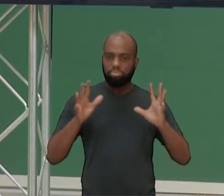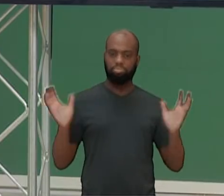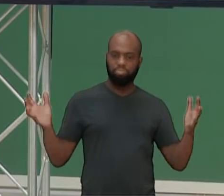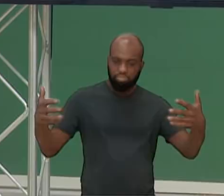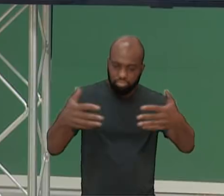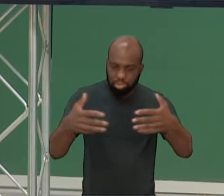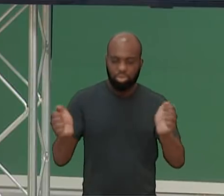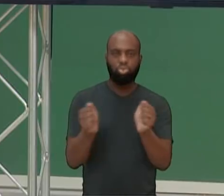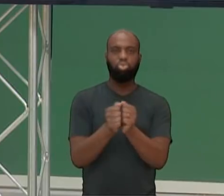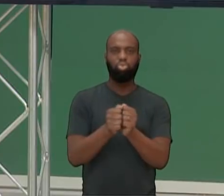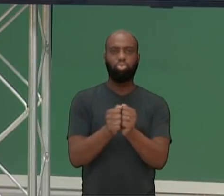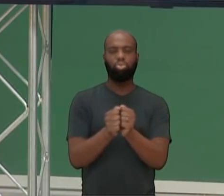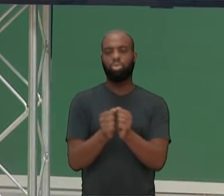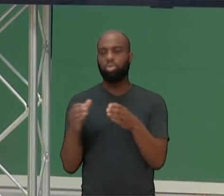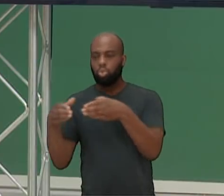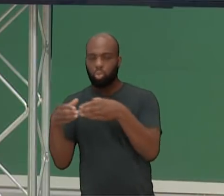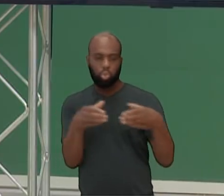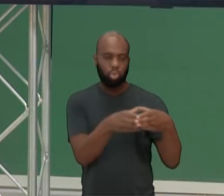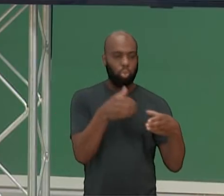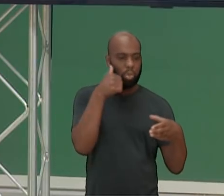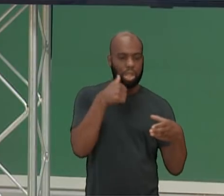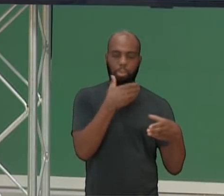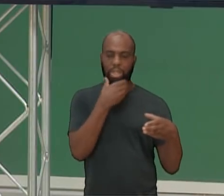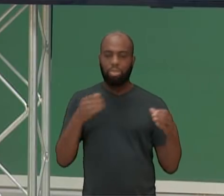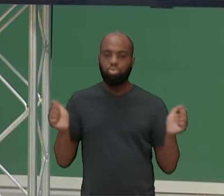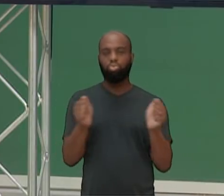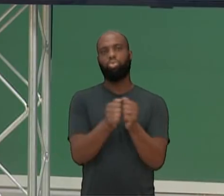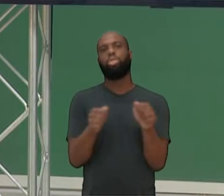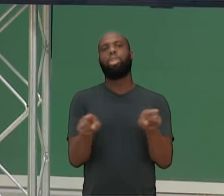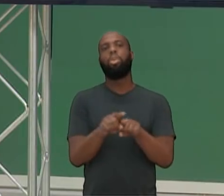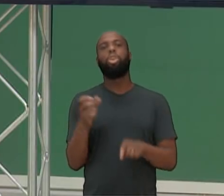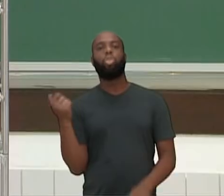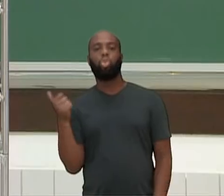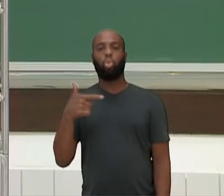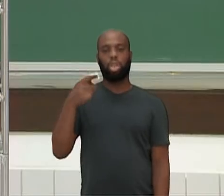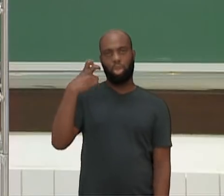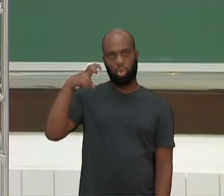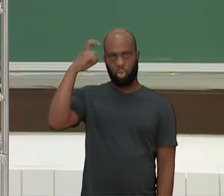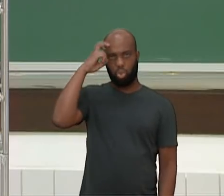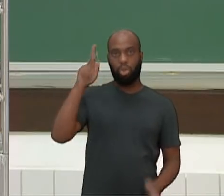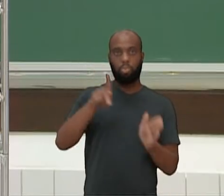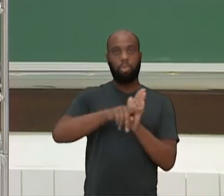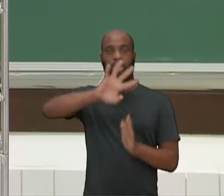mais meninos e meninas do que na cultura africana lá, né?